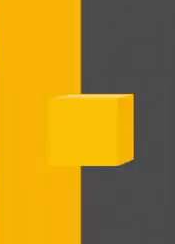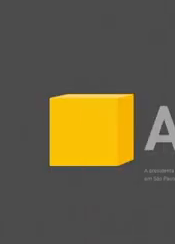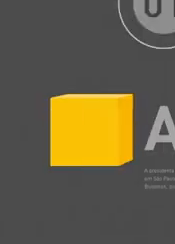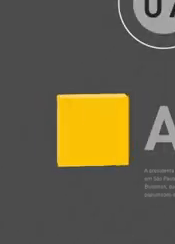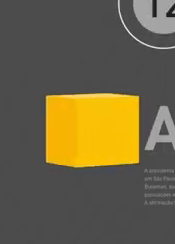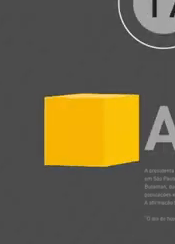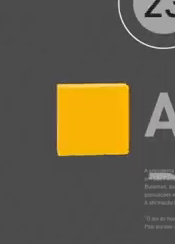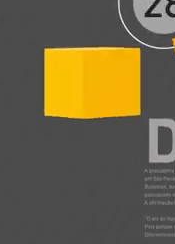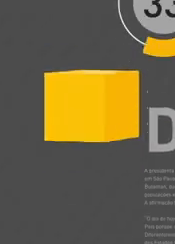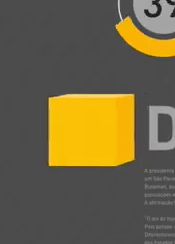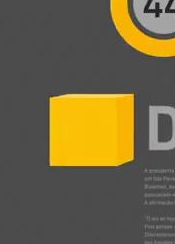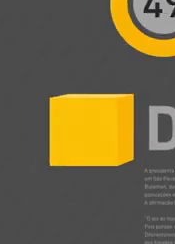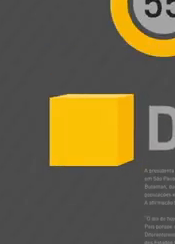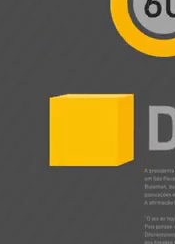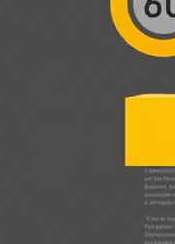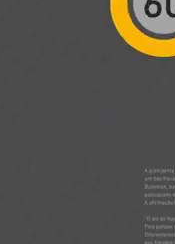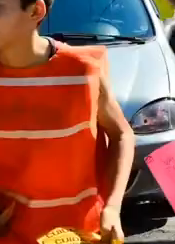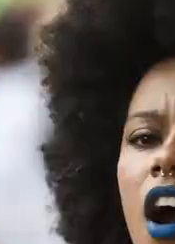Tchau.